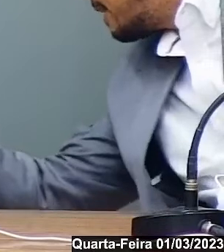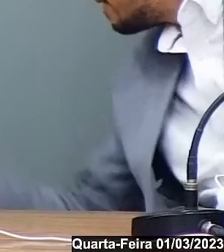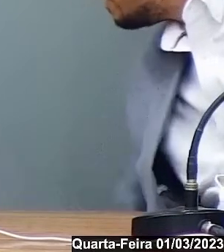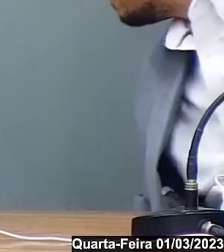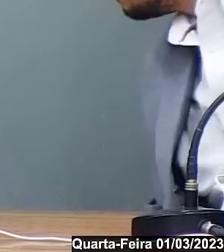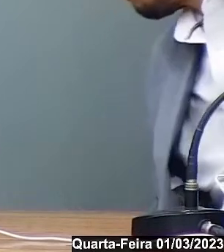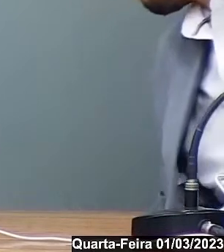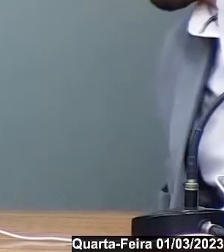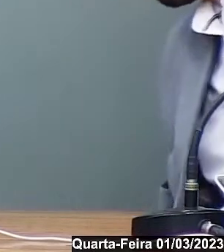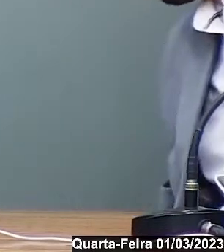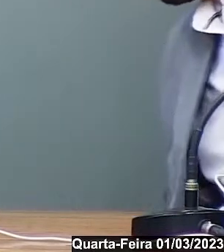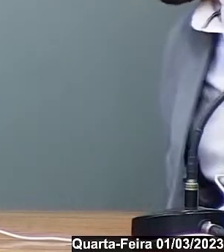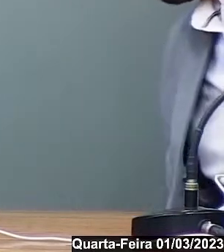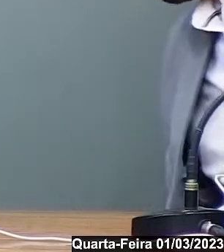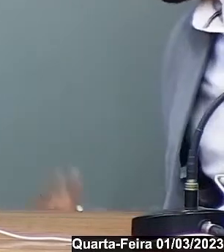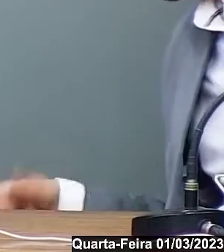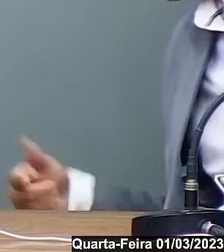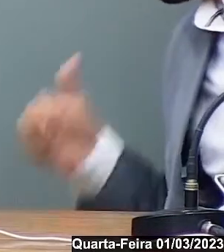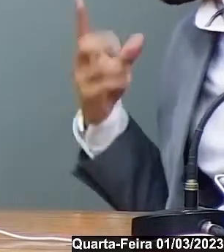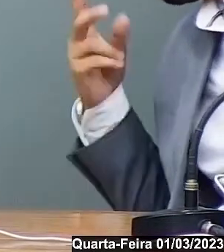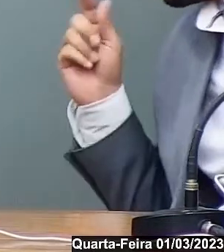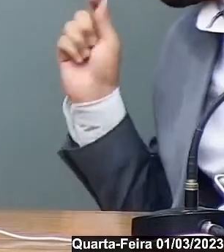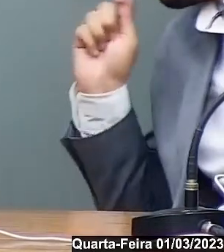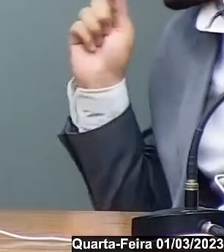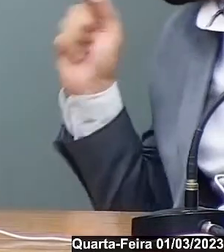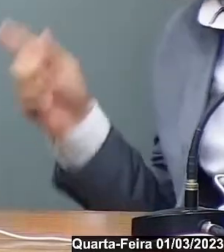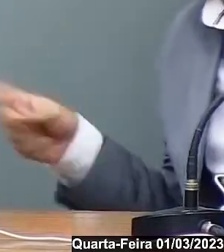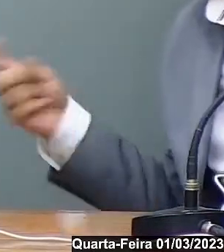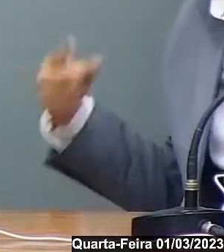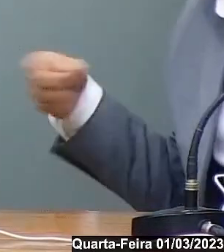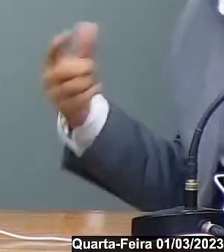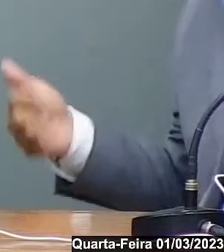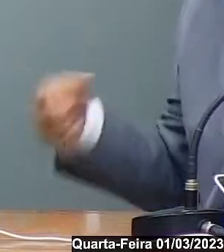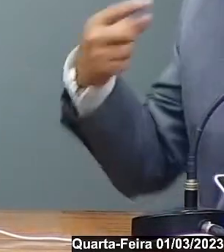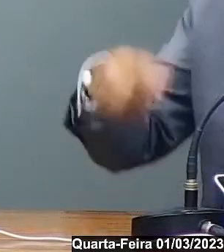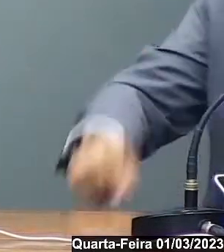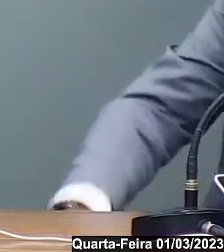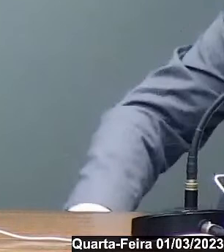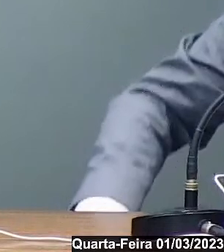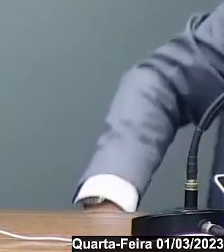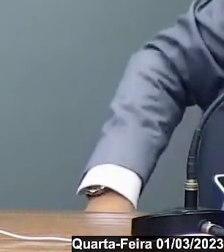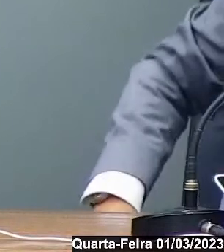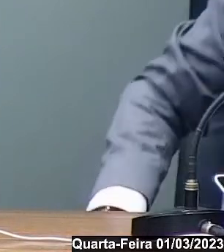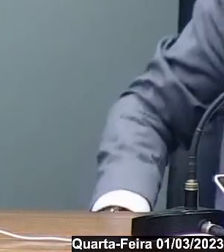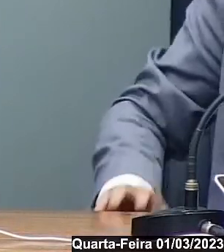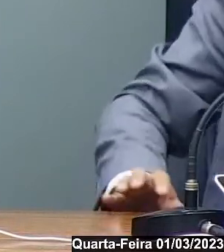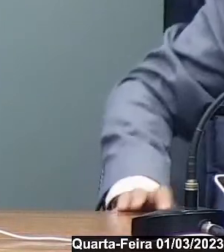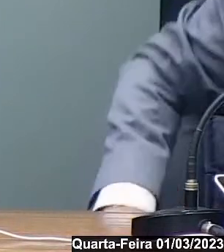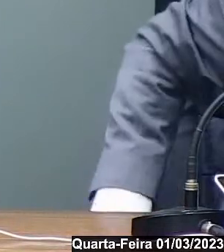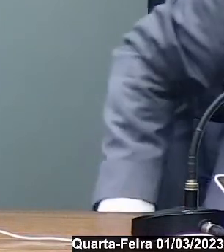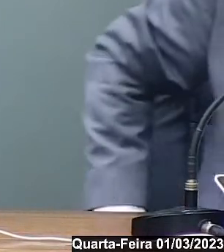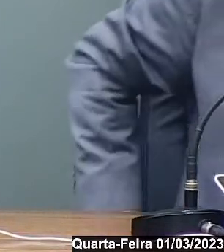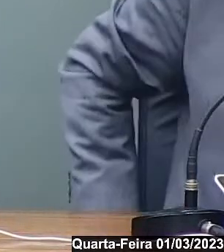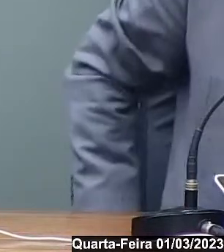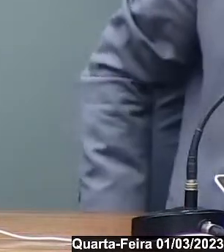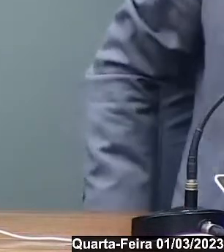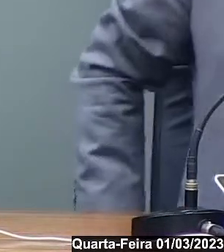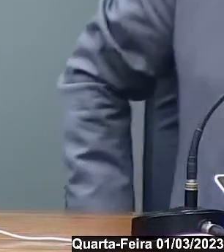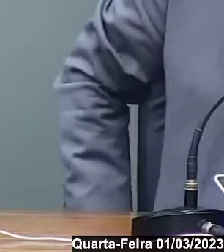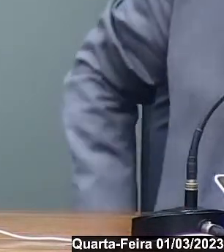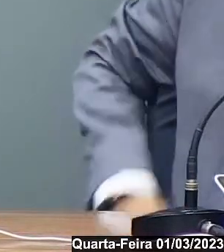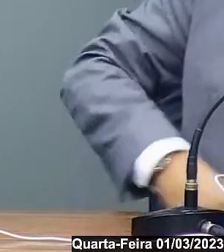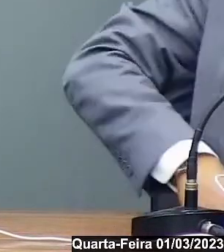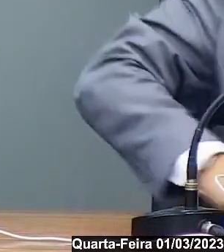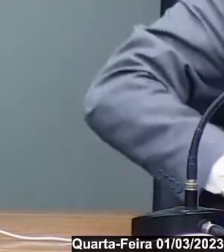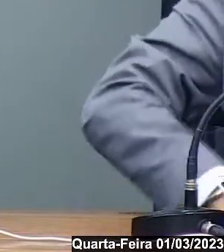comida dentro da nossa casa. Então, eu acredito que, Gilson, você que é meu professor, você que a gente bate papo Eu gosto